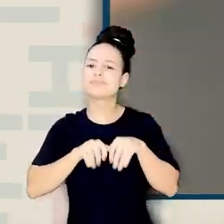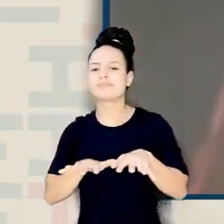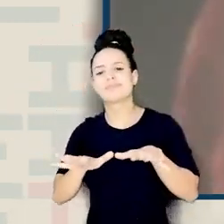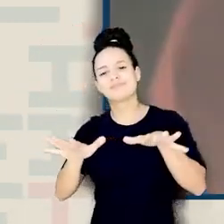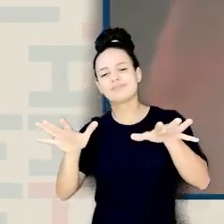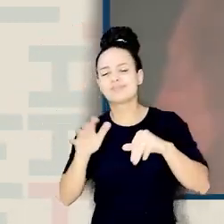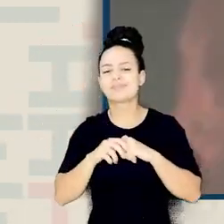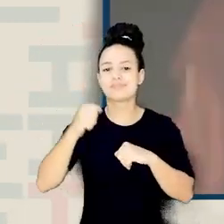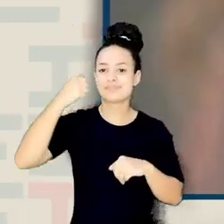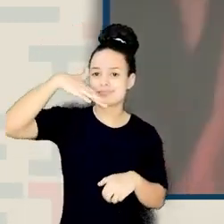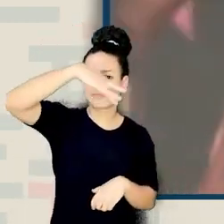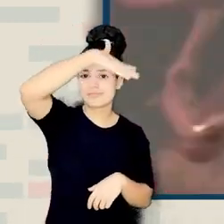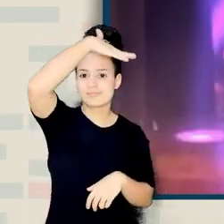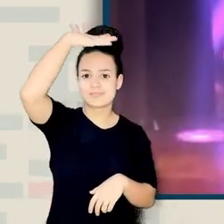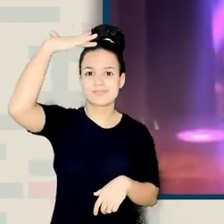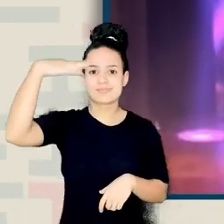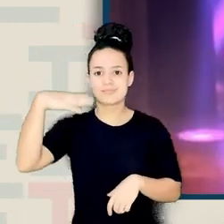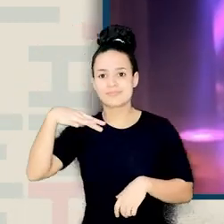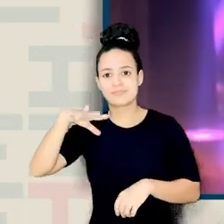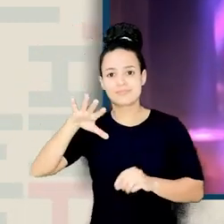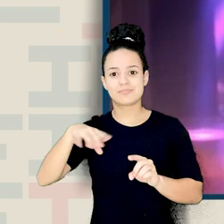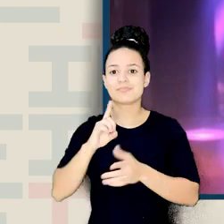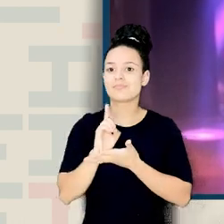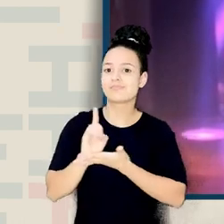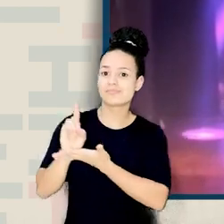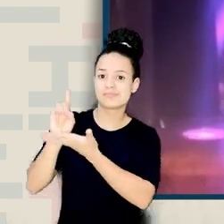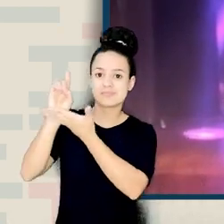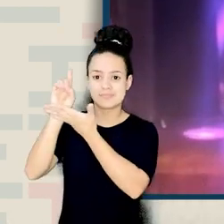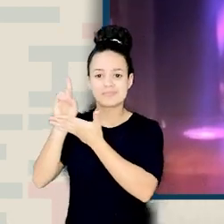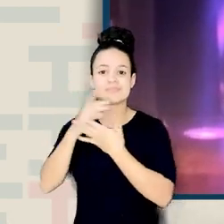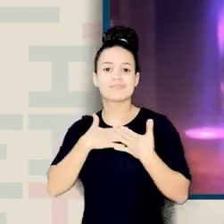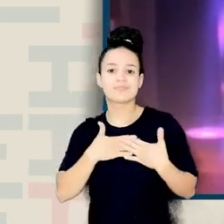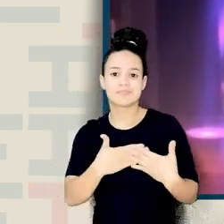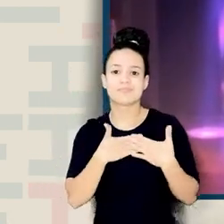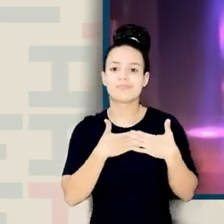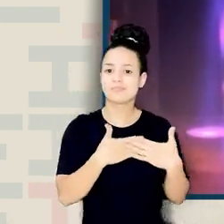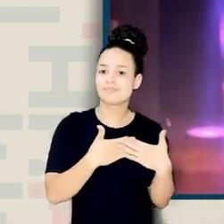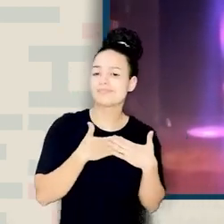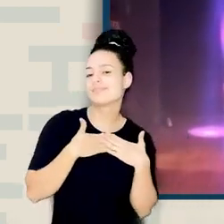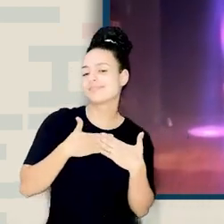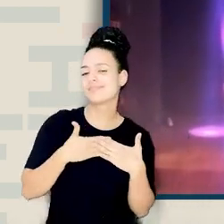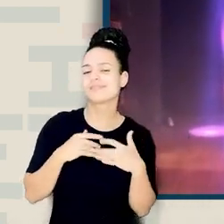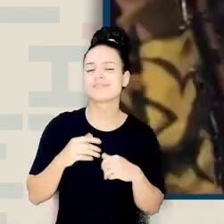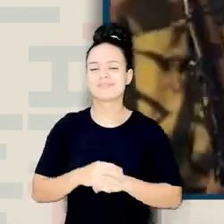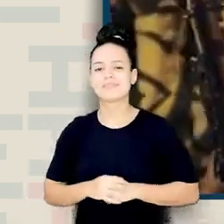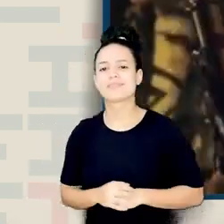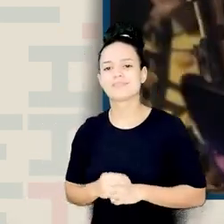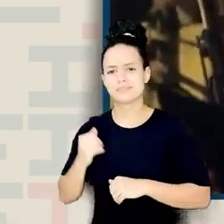epa-rei, epa-rei, deusa da paixão.